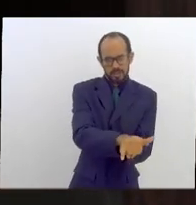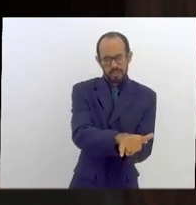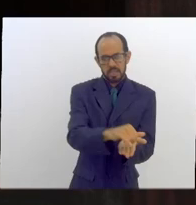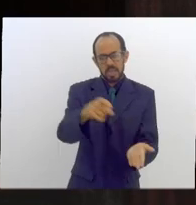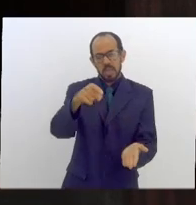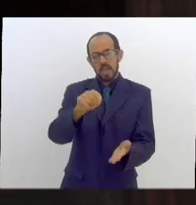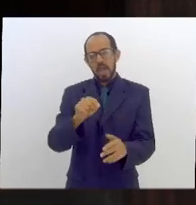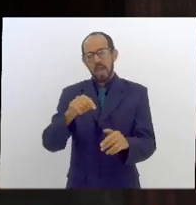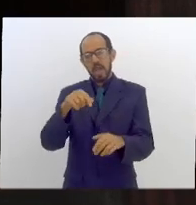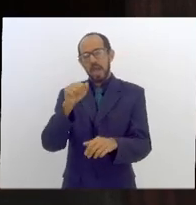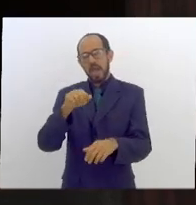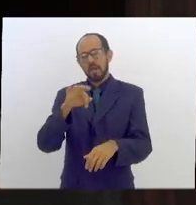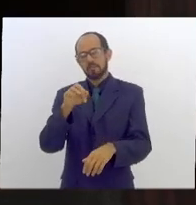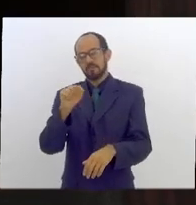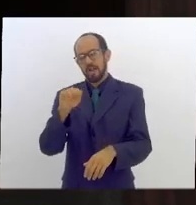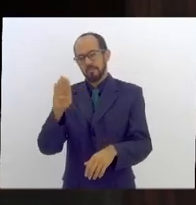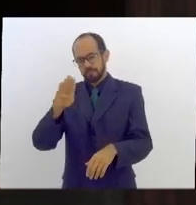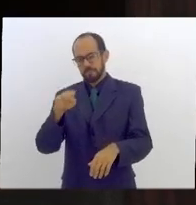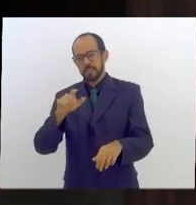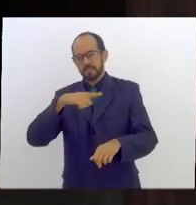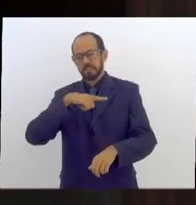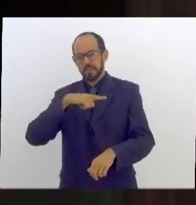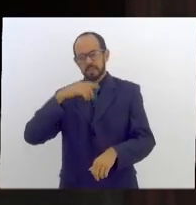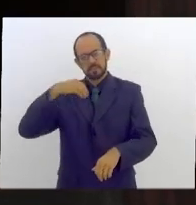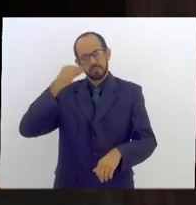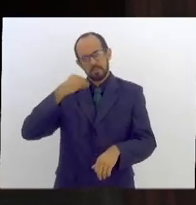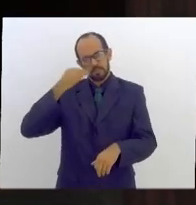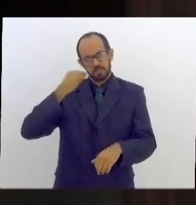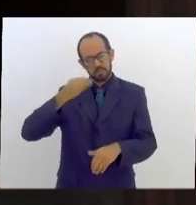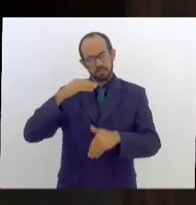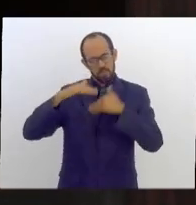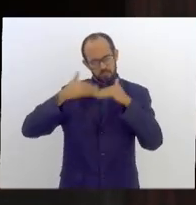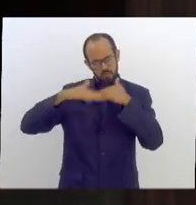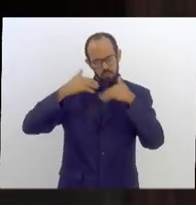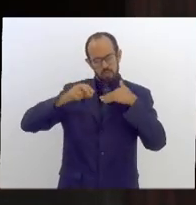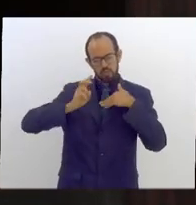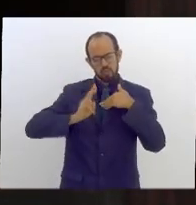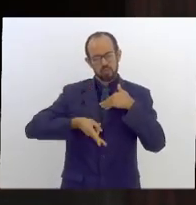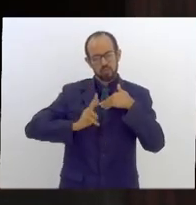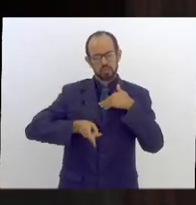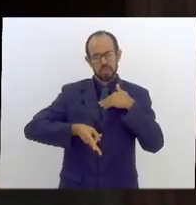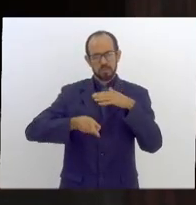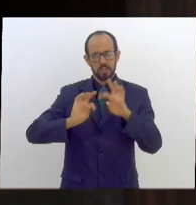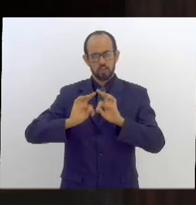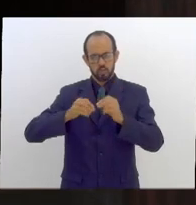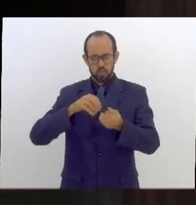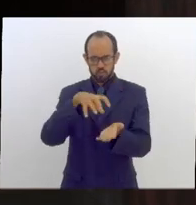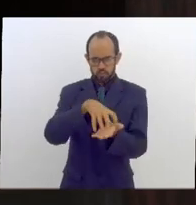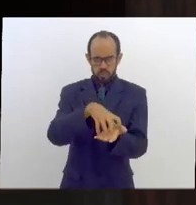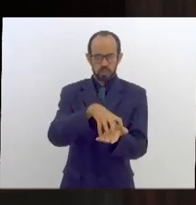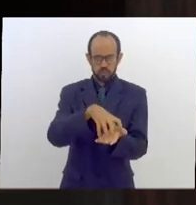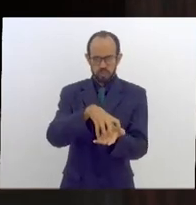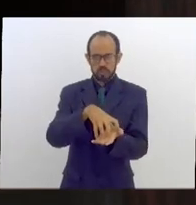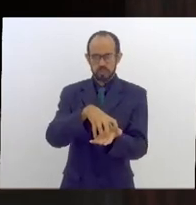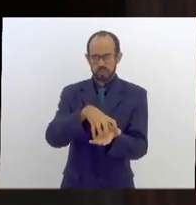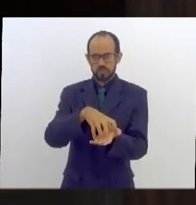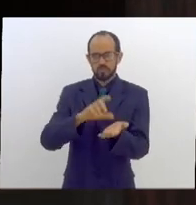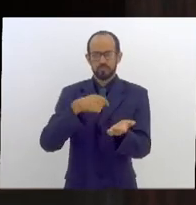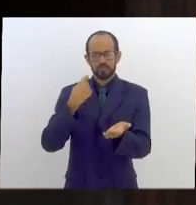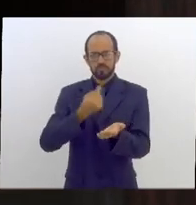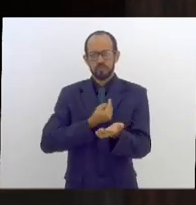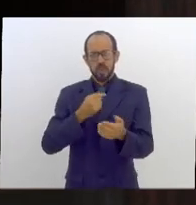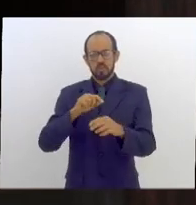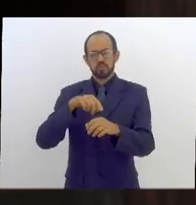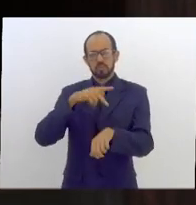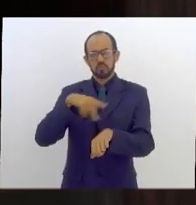tem experimentado, desde seus primórdios, uma evolução contínua em todas as áreas que compõem. nosso imenso